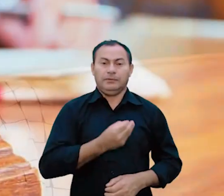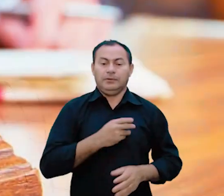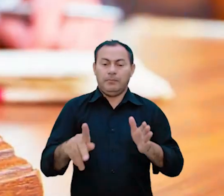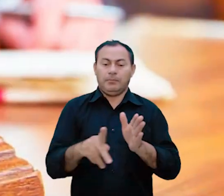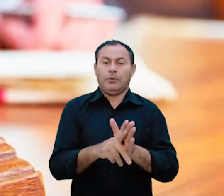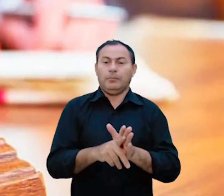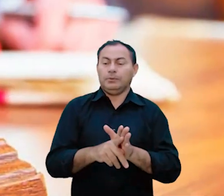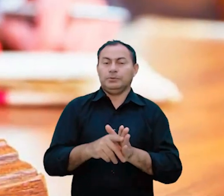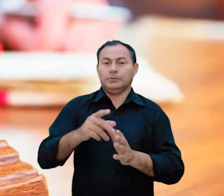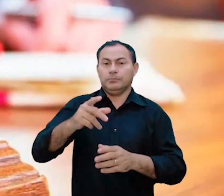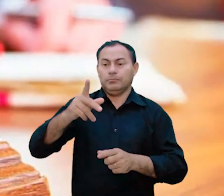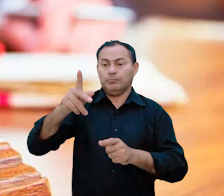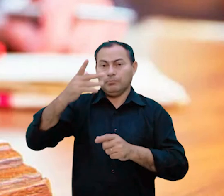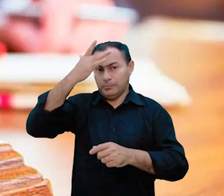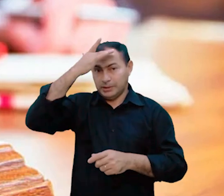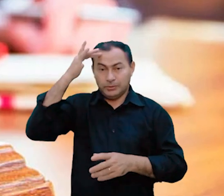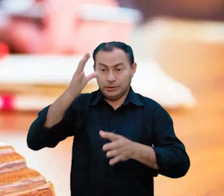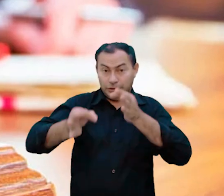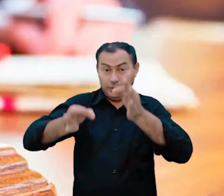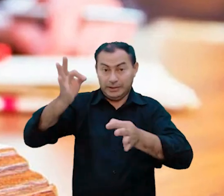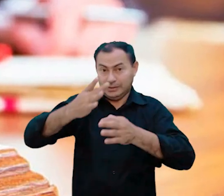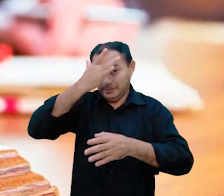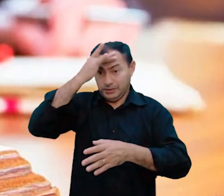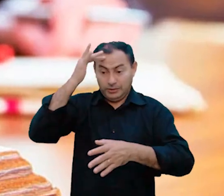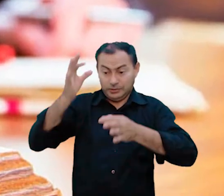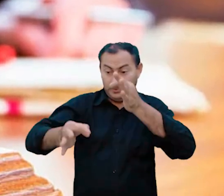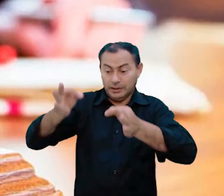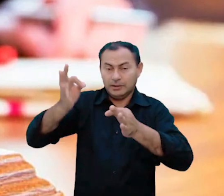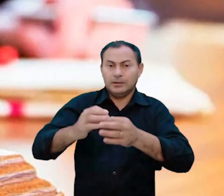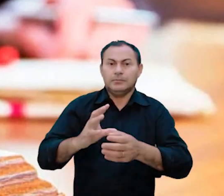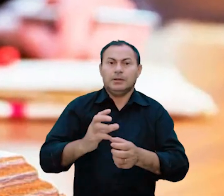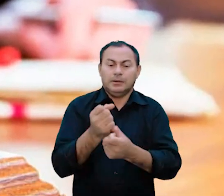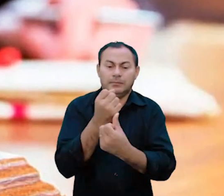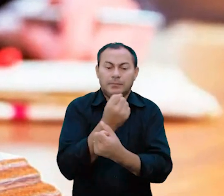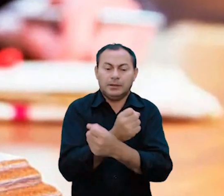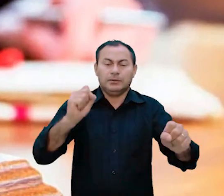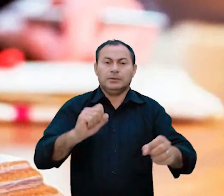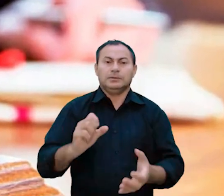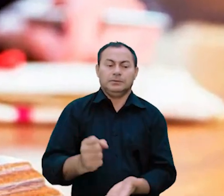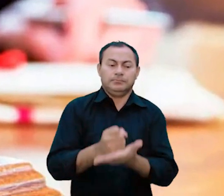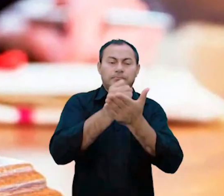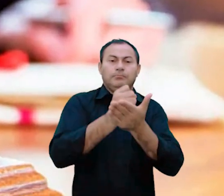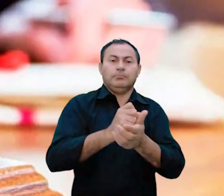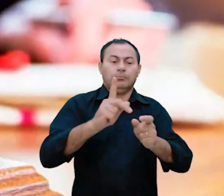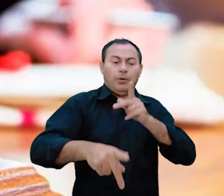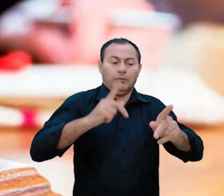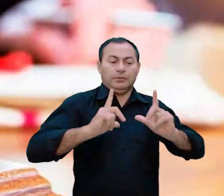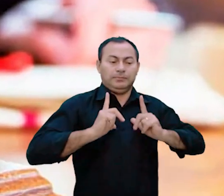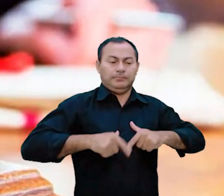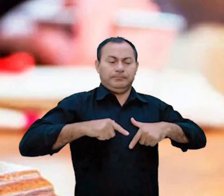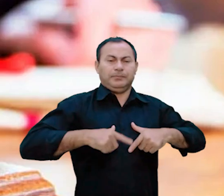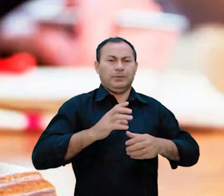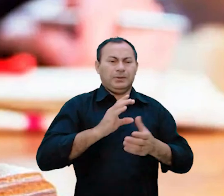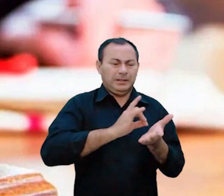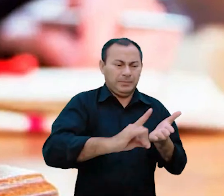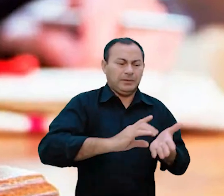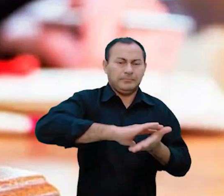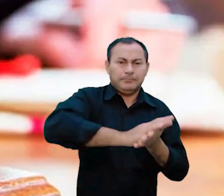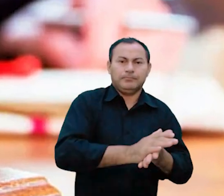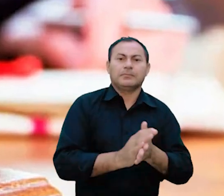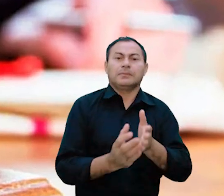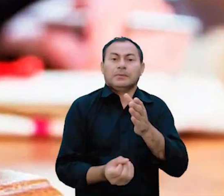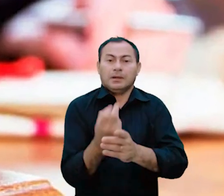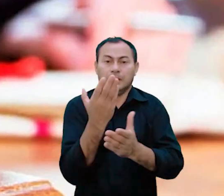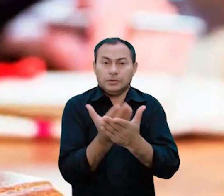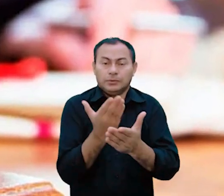nas vidas dos próprios juízes. Esses juízes libertadores que salvaram o povo de Israel das forças que os oprimia são